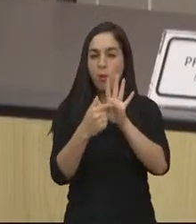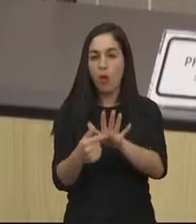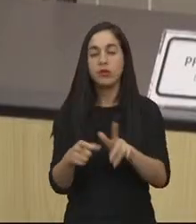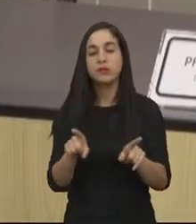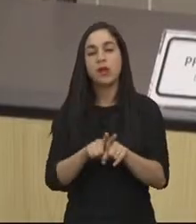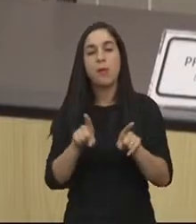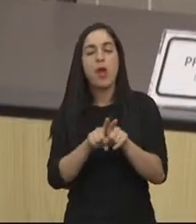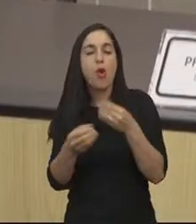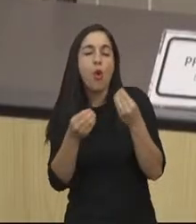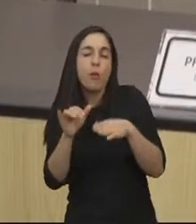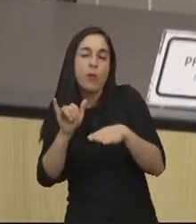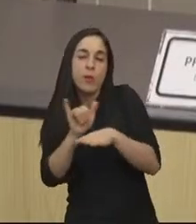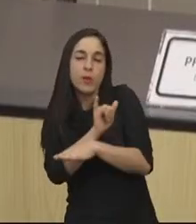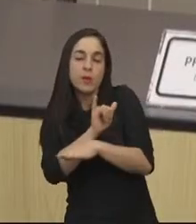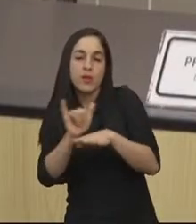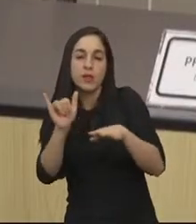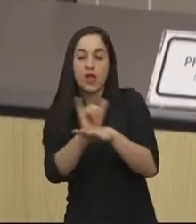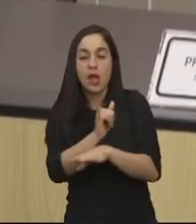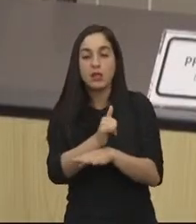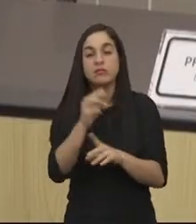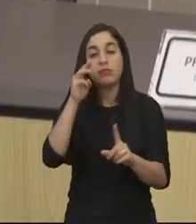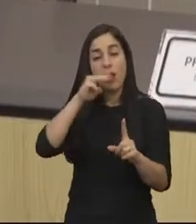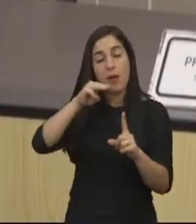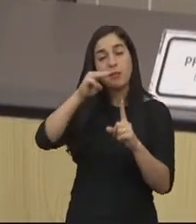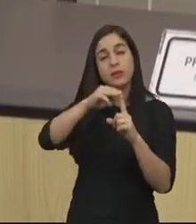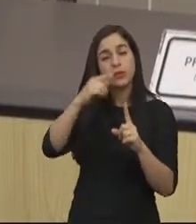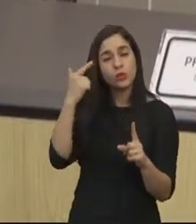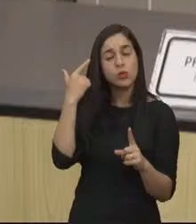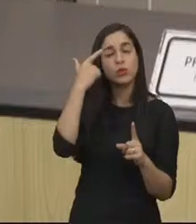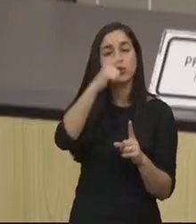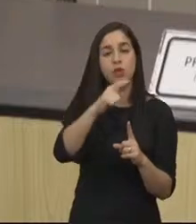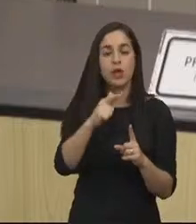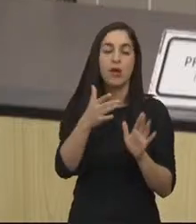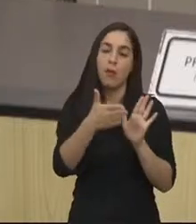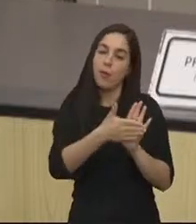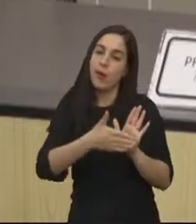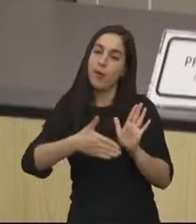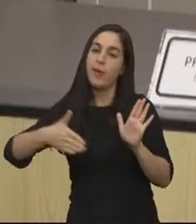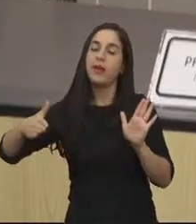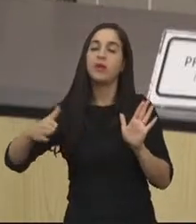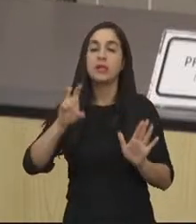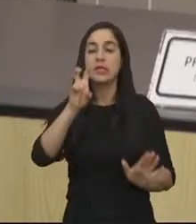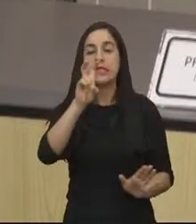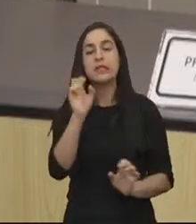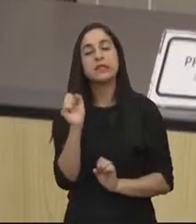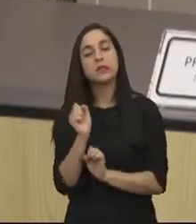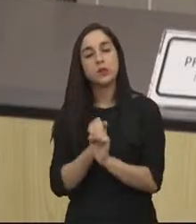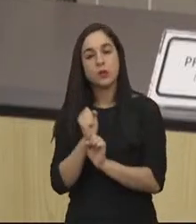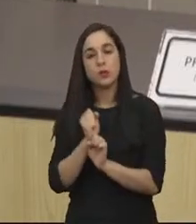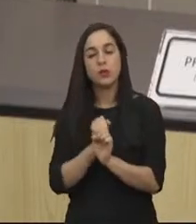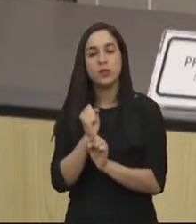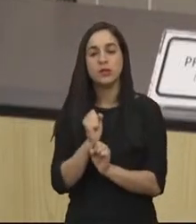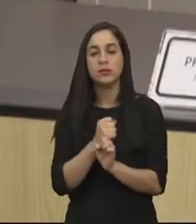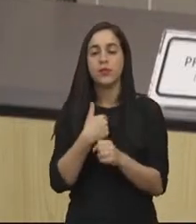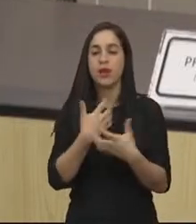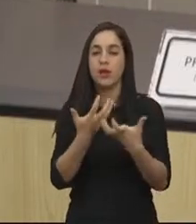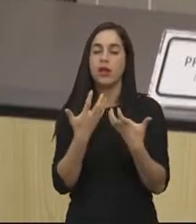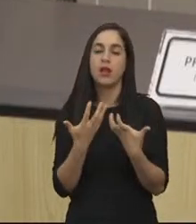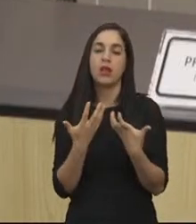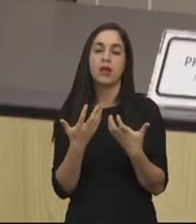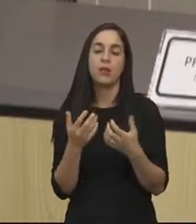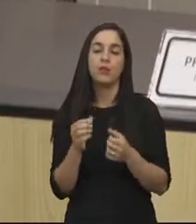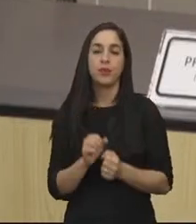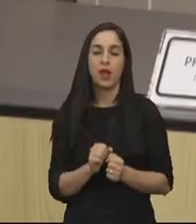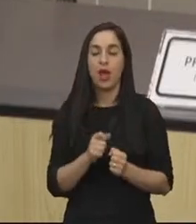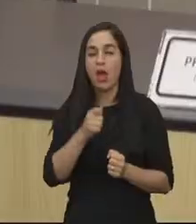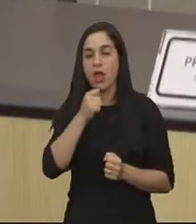as estratégias para atingir as metas pelo período, né, de 5 anos. Gostaria, então, de passar a